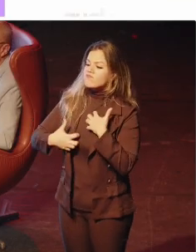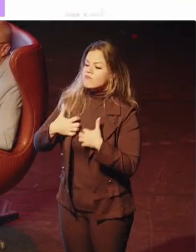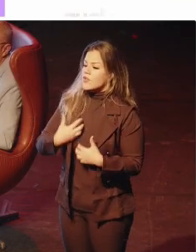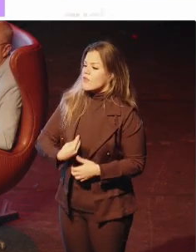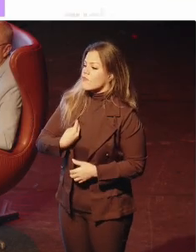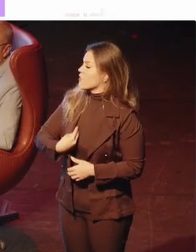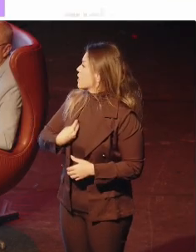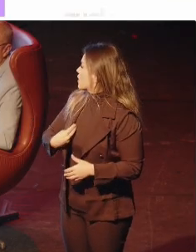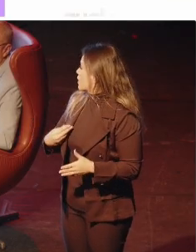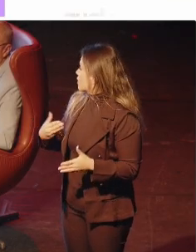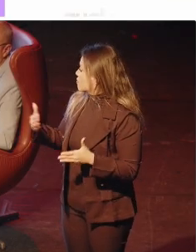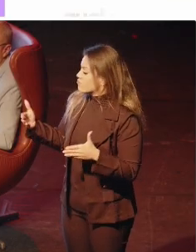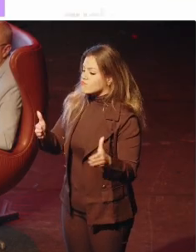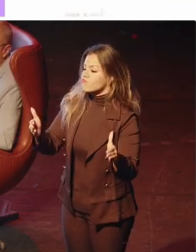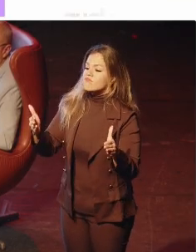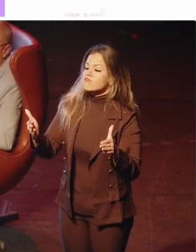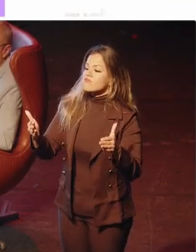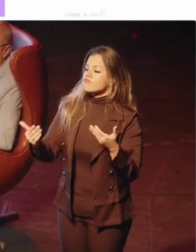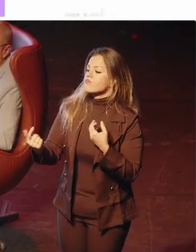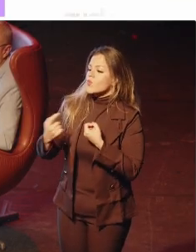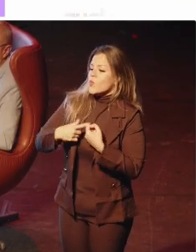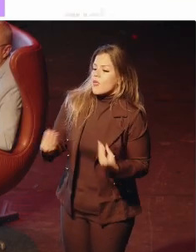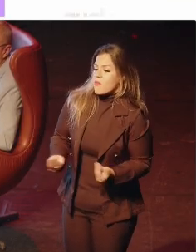quem contar. Então,